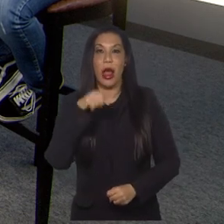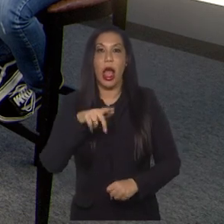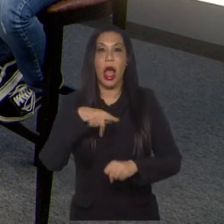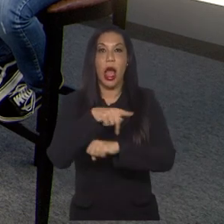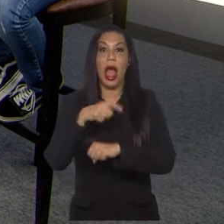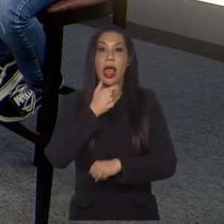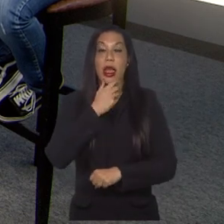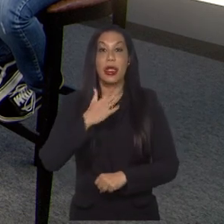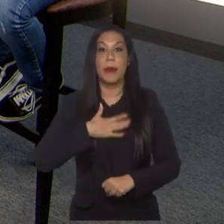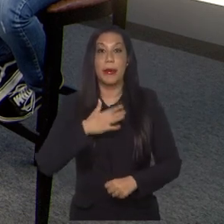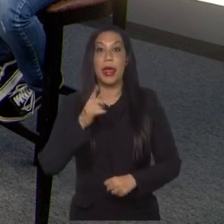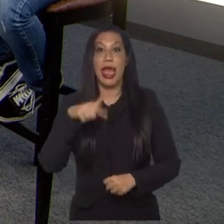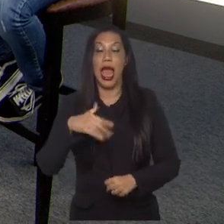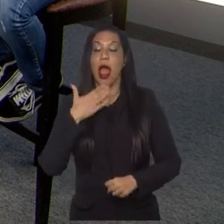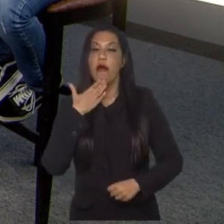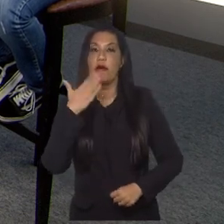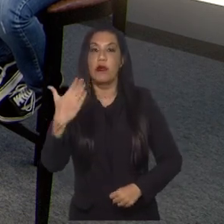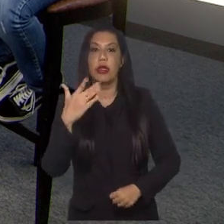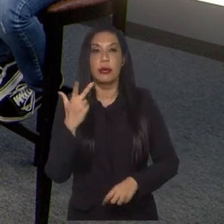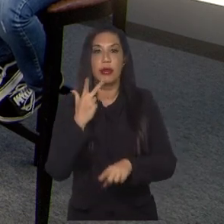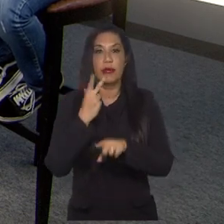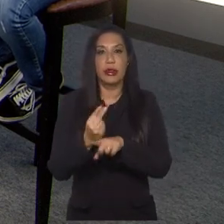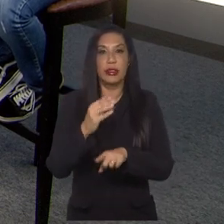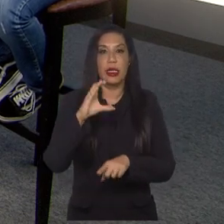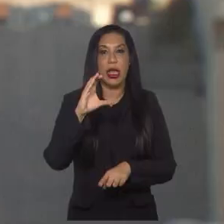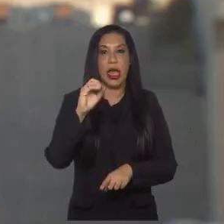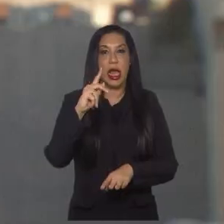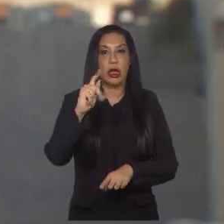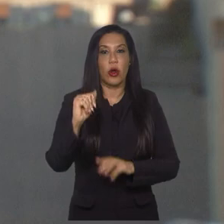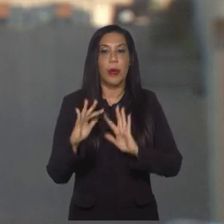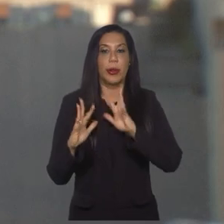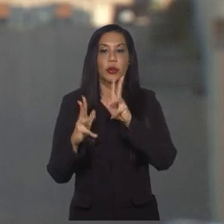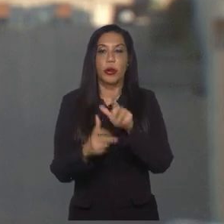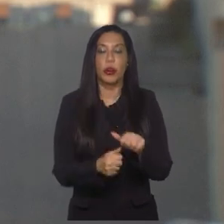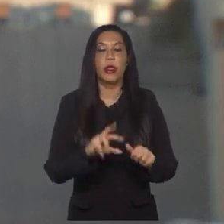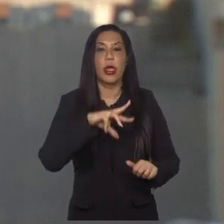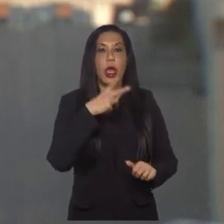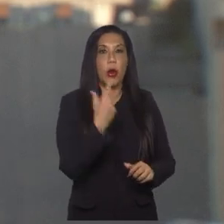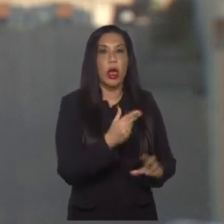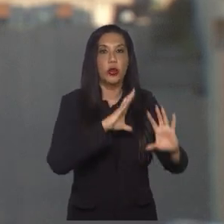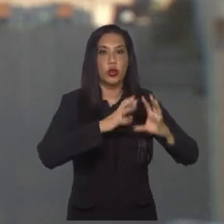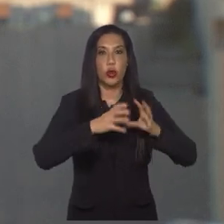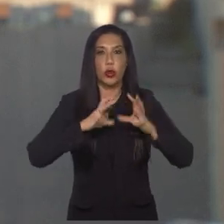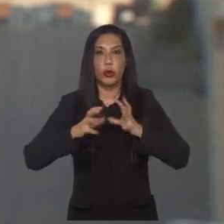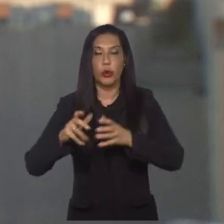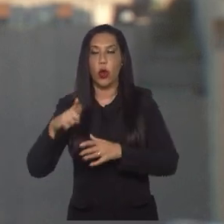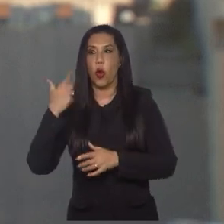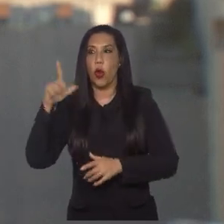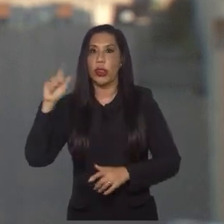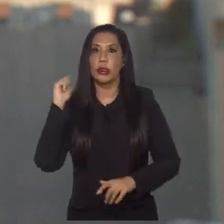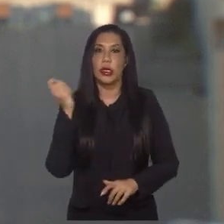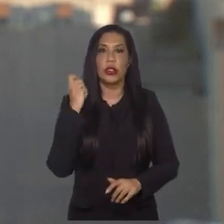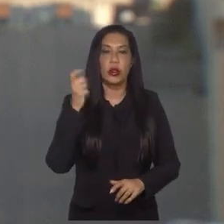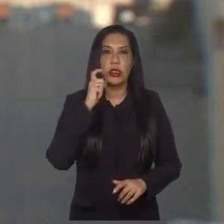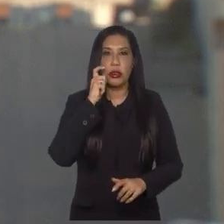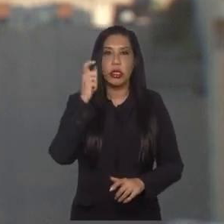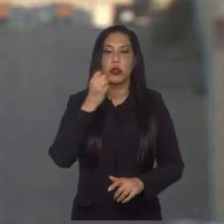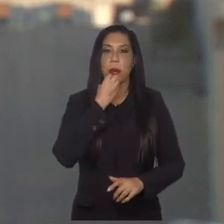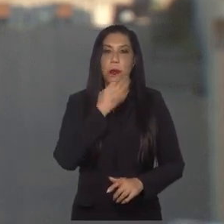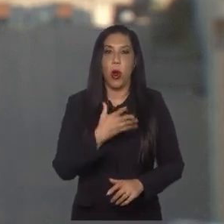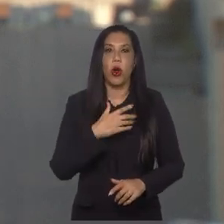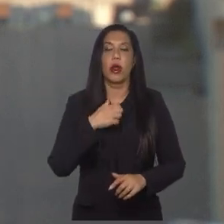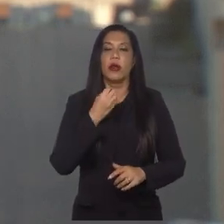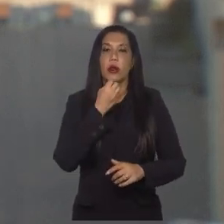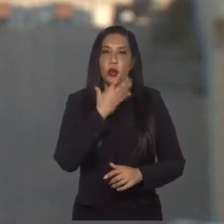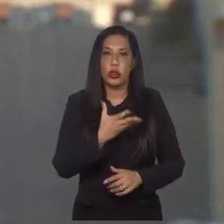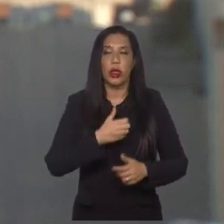mim, é a grande favorita para vencer essa Copa do Mundo. Eu sei que os grupos têm outras seleções também muito interessantes que a gente vai